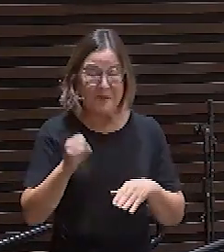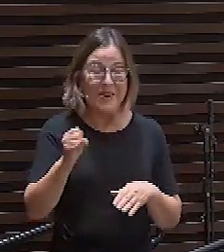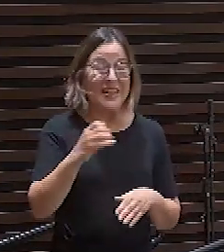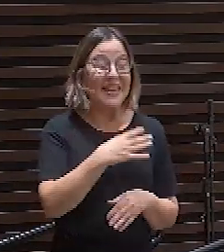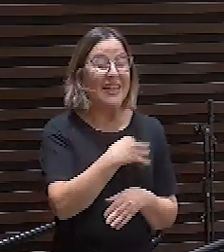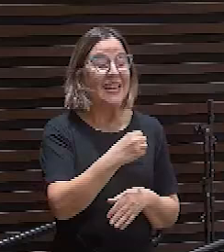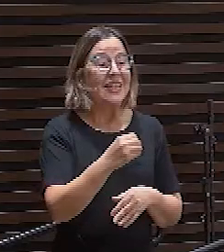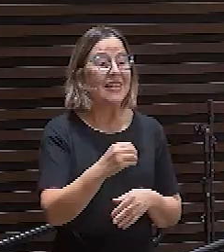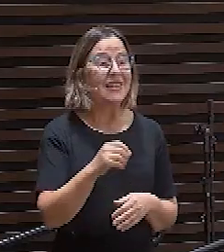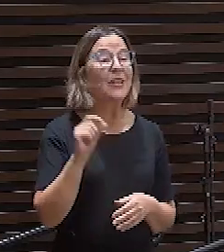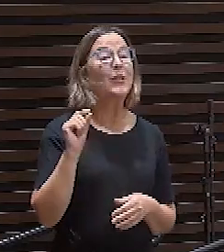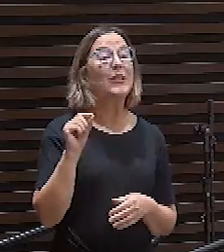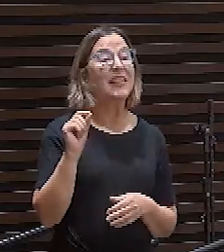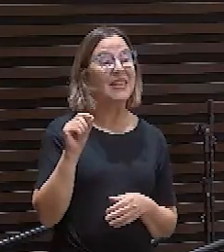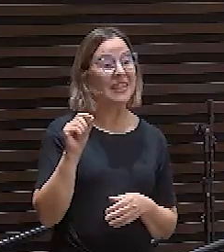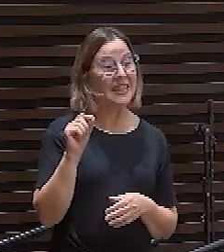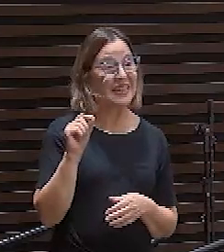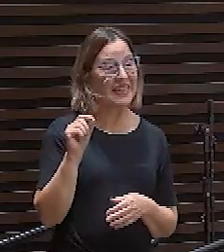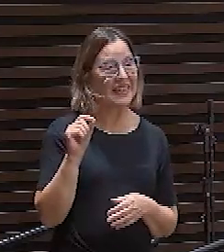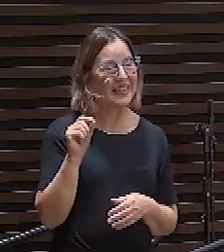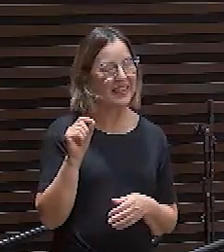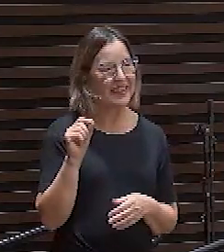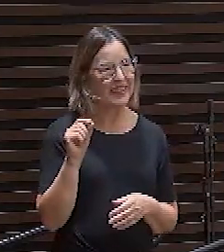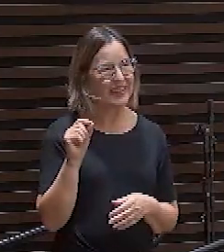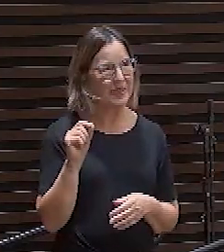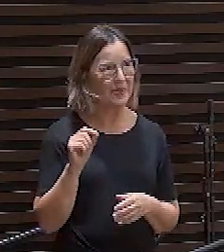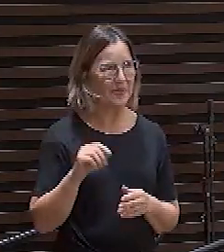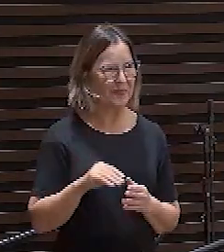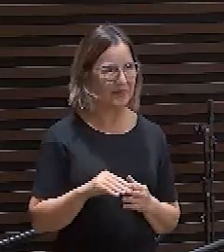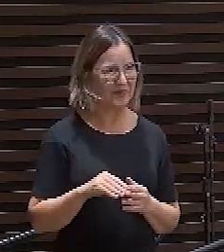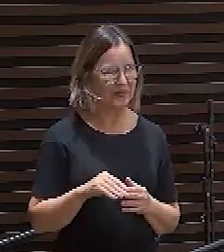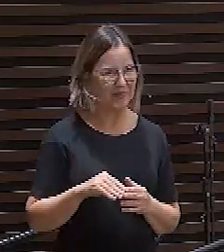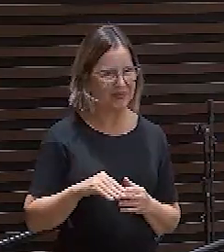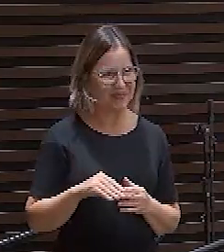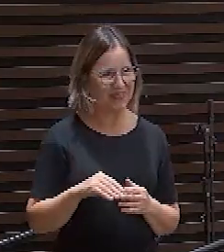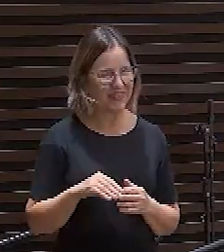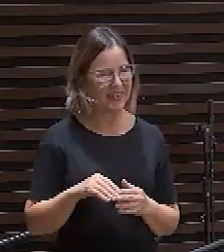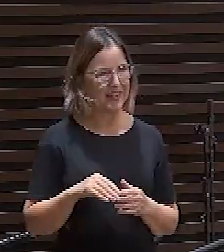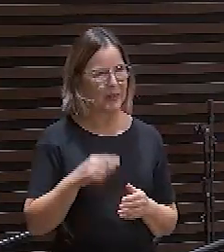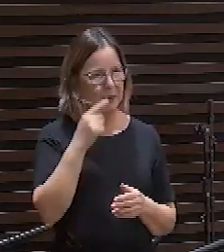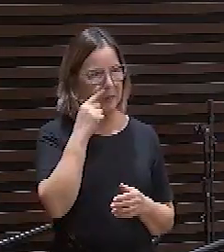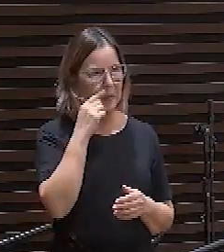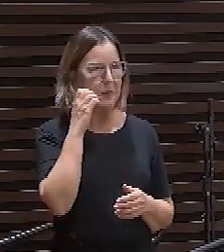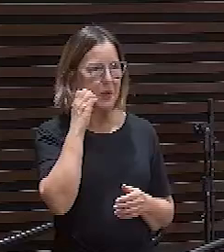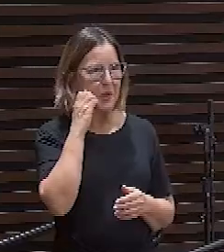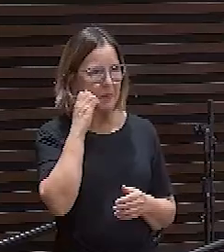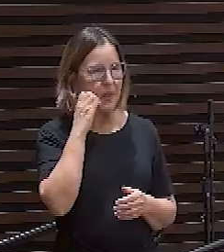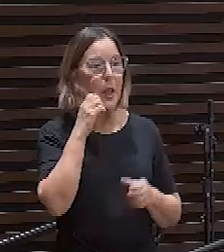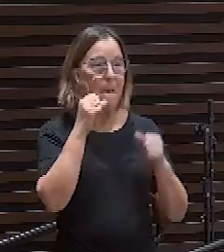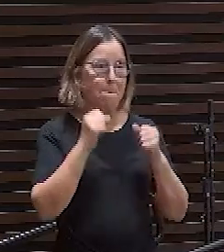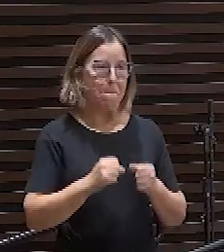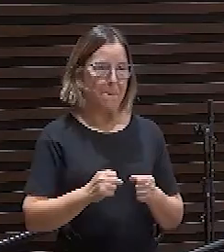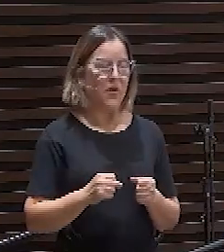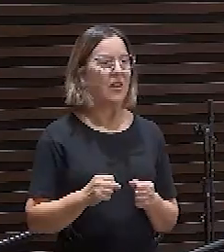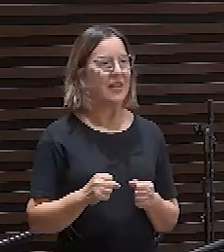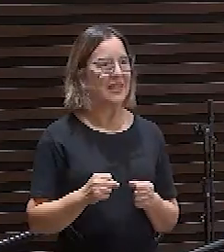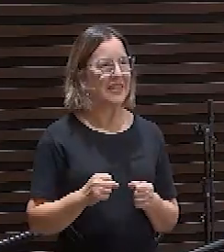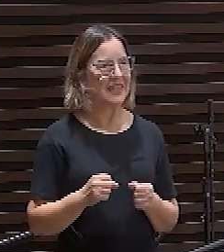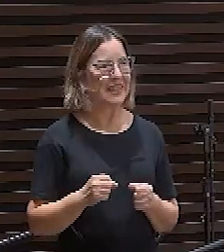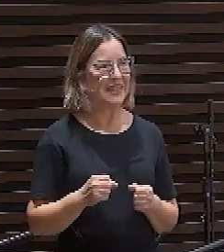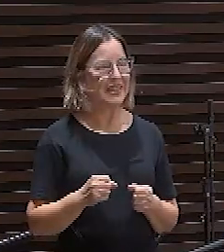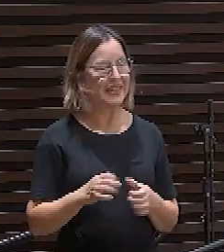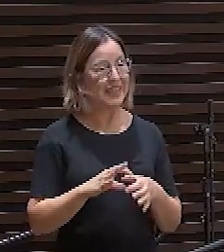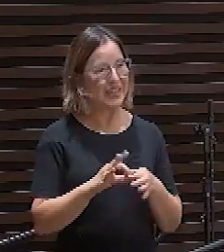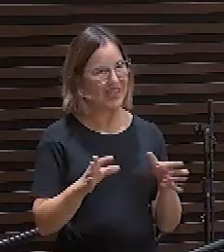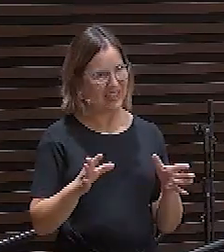e mais importante herança que os pais podem e devem deixar para os filhos? A fé